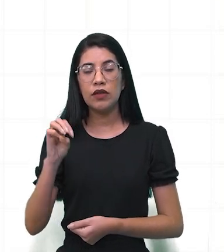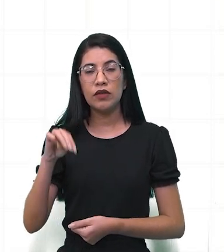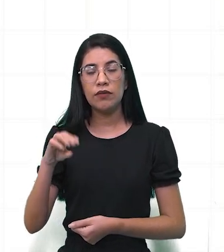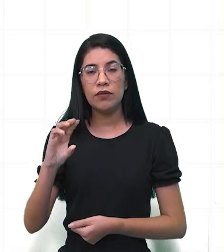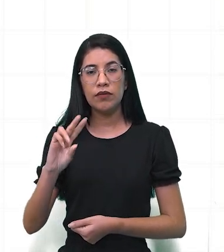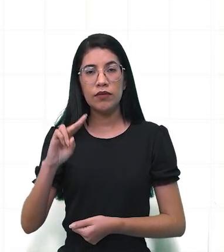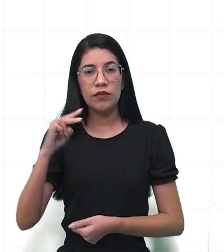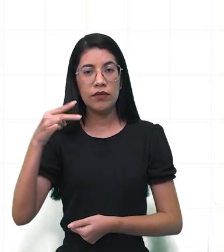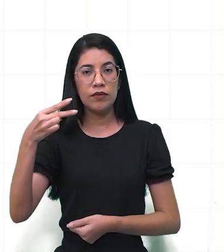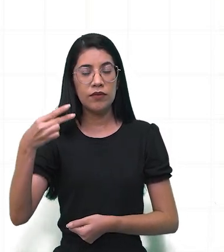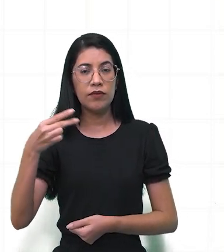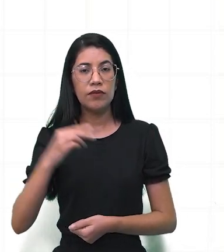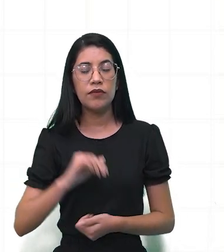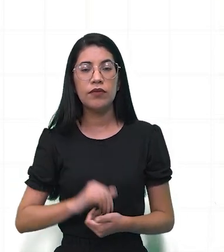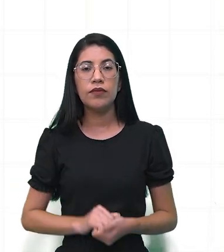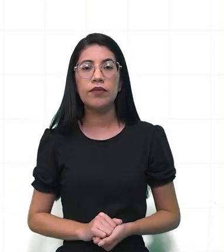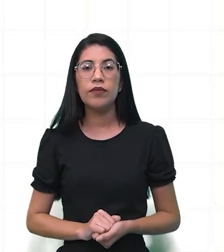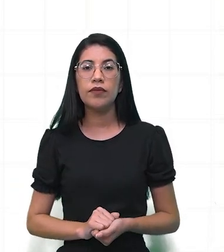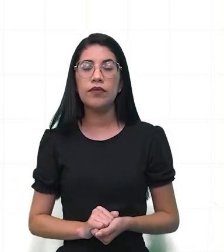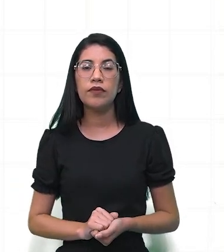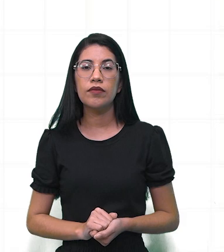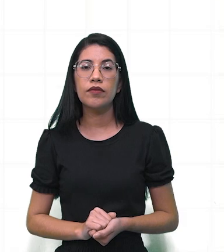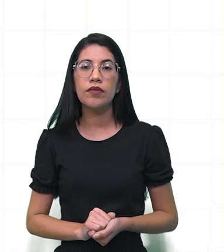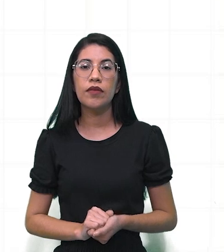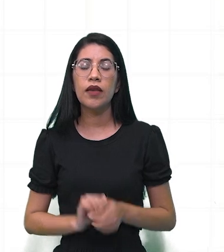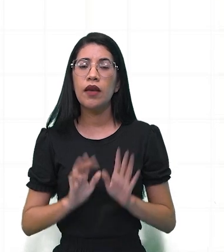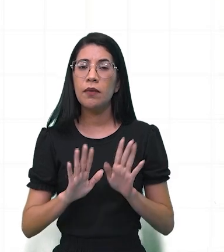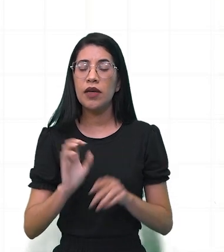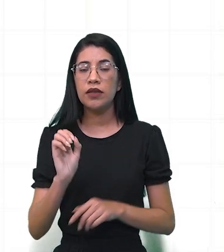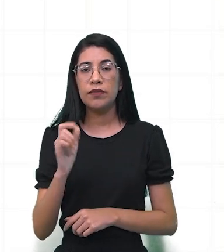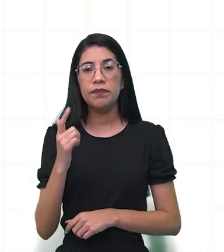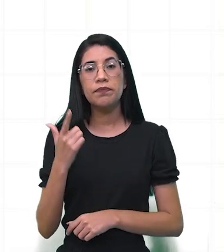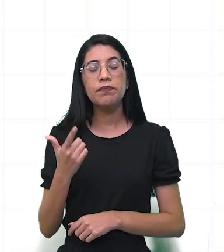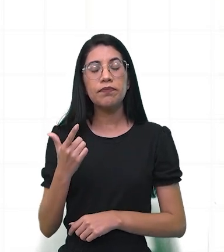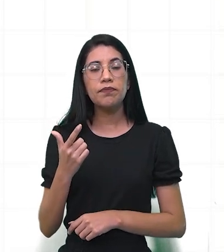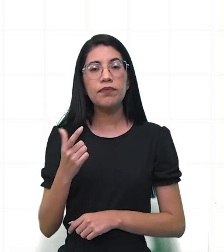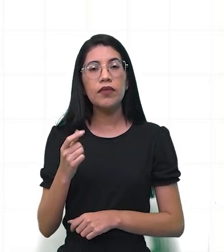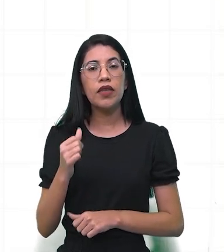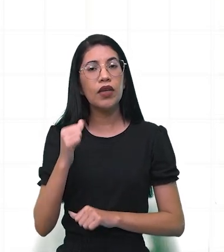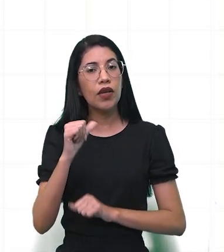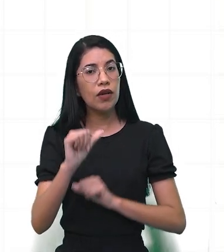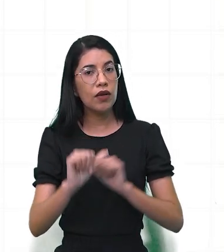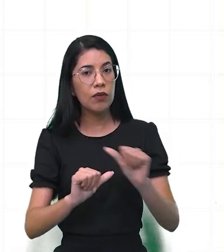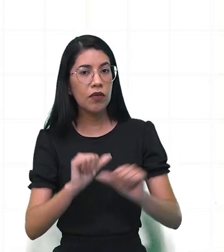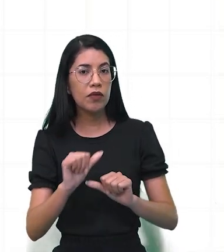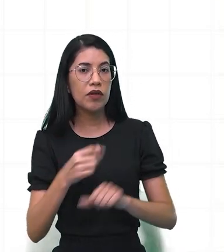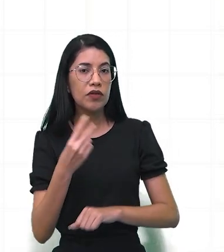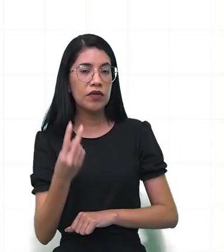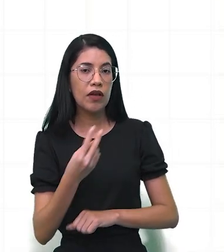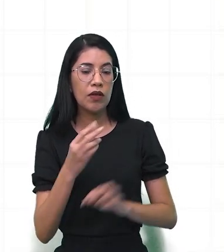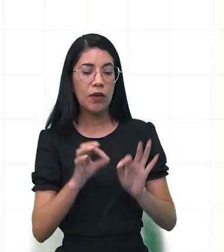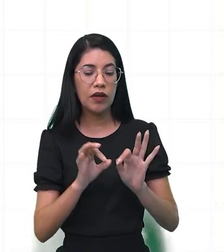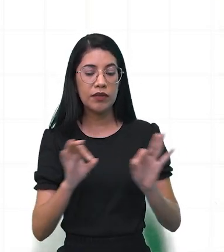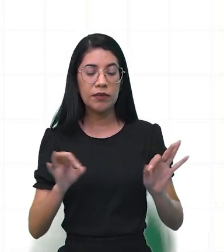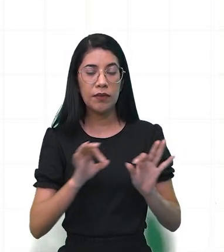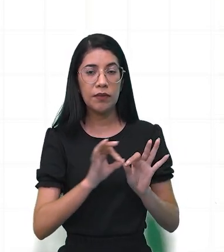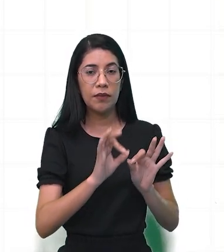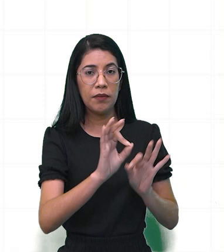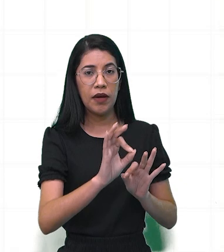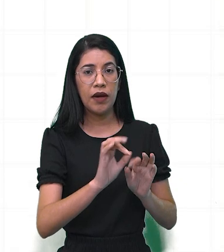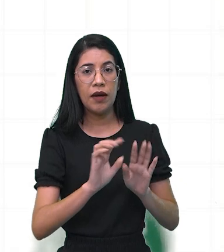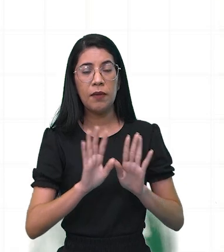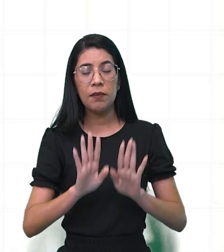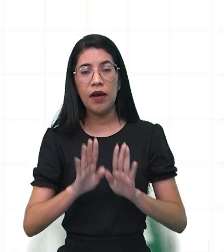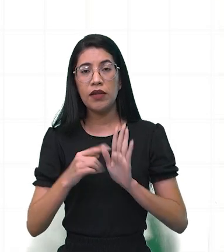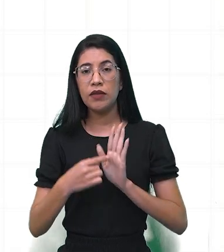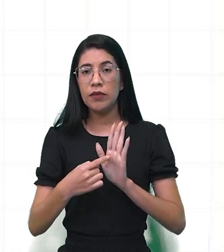centímetros quadrados, né? É lógico, eu mexi nas dimensões, só que o que eu quero